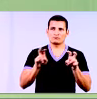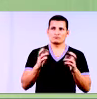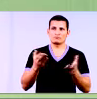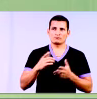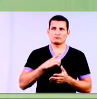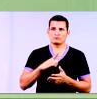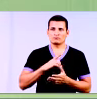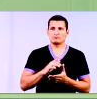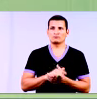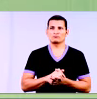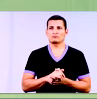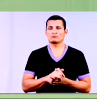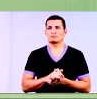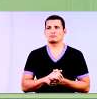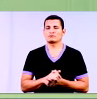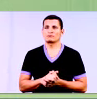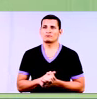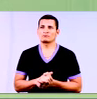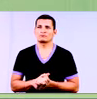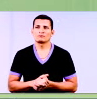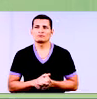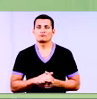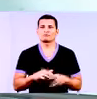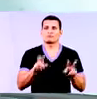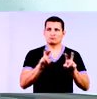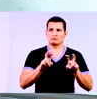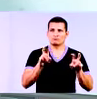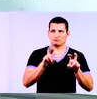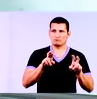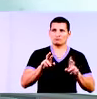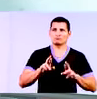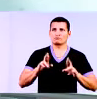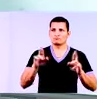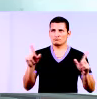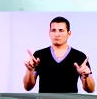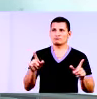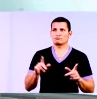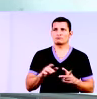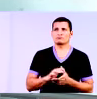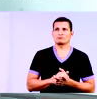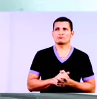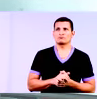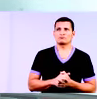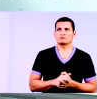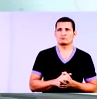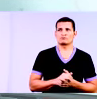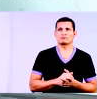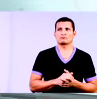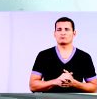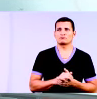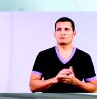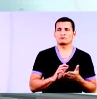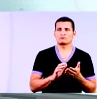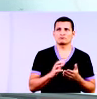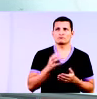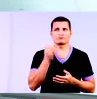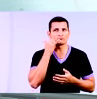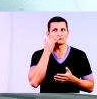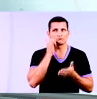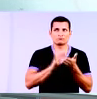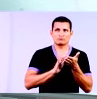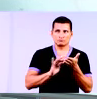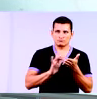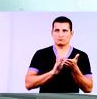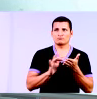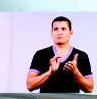máquinas desktops, eles são bastante diferentes do que funciona com dispositivos mobile, por exemplo. Inclusive os